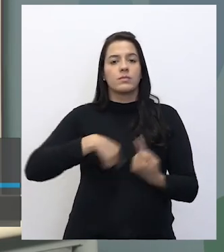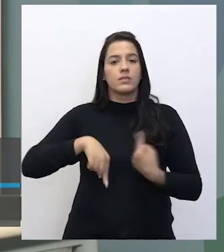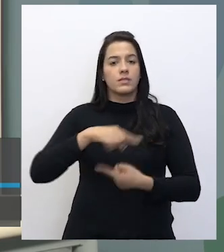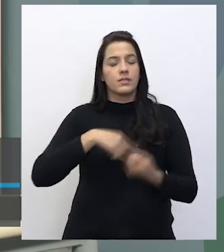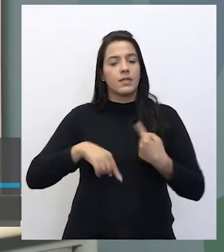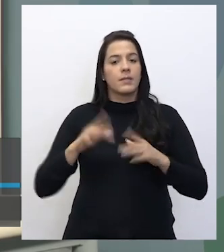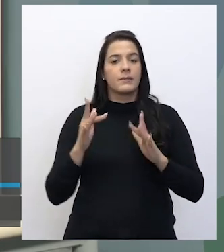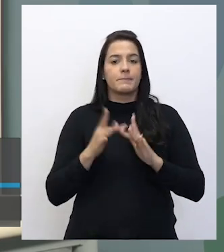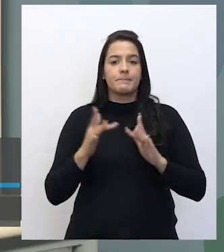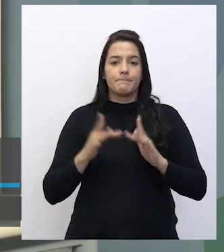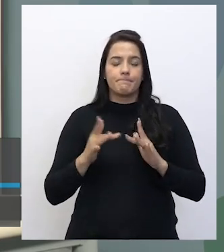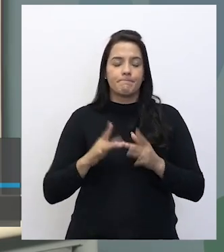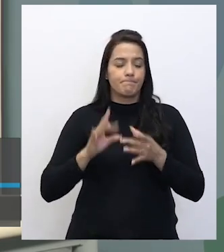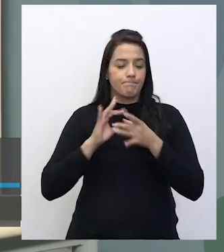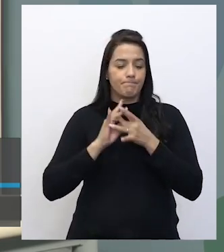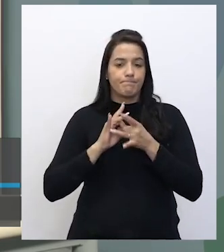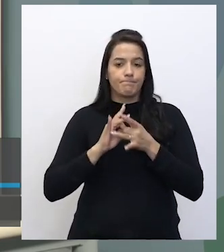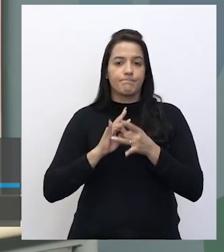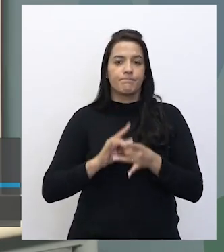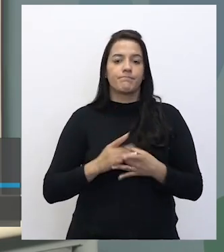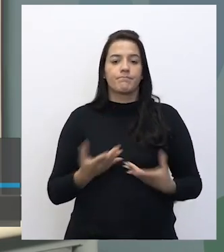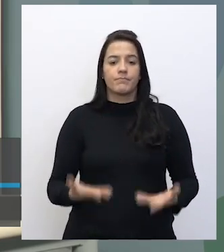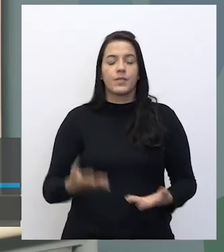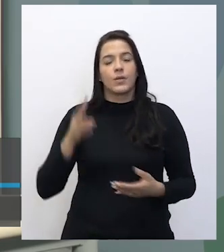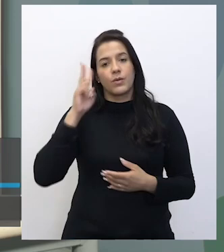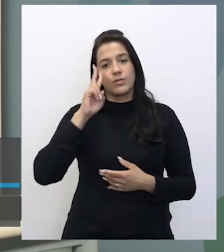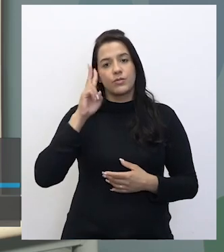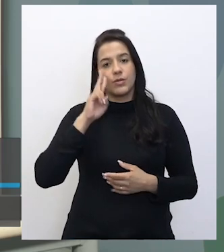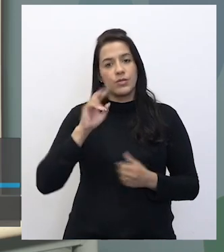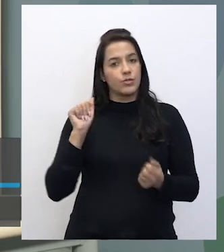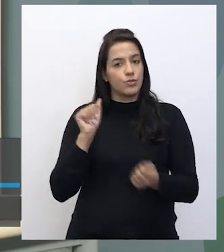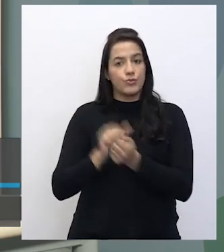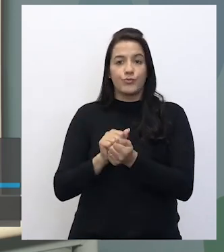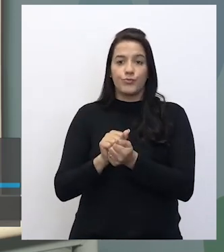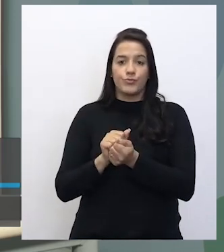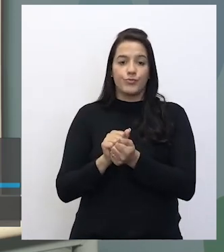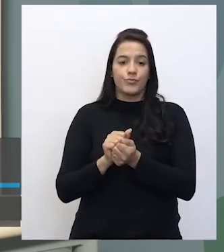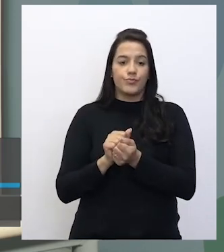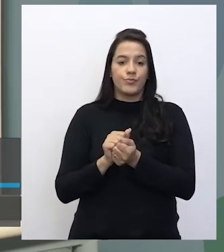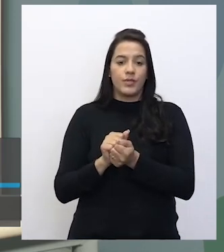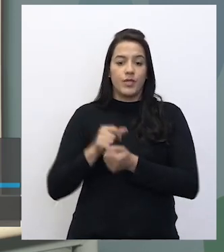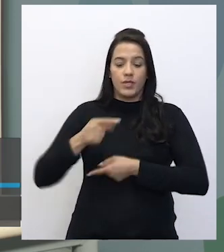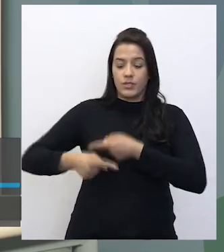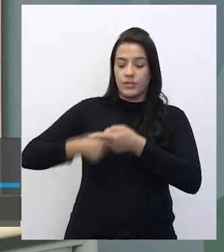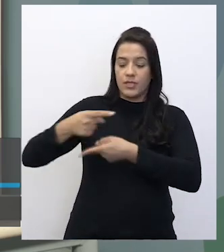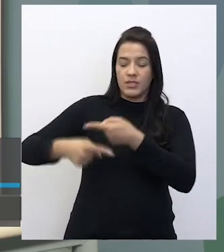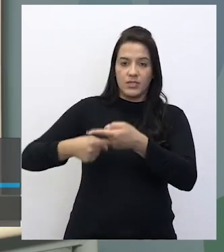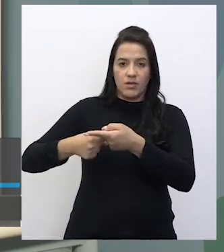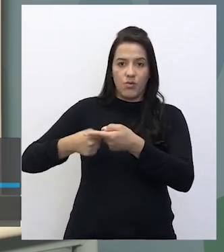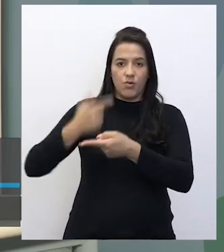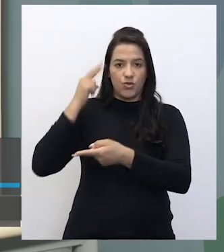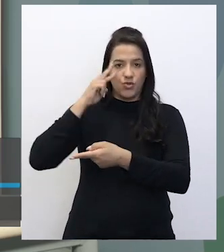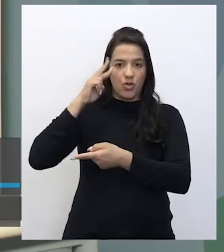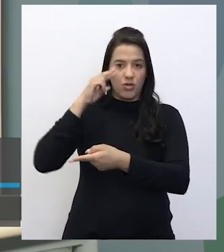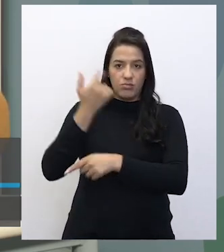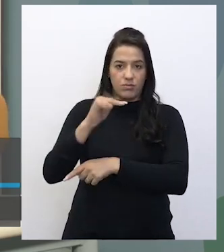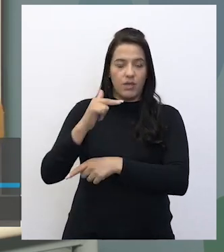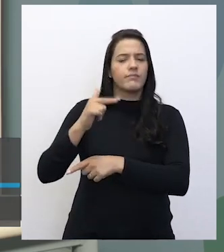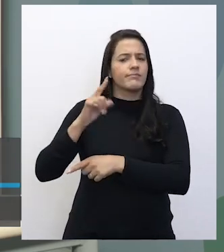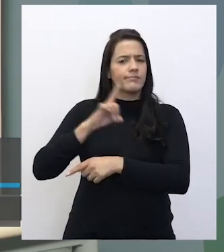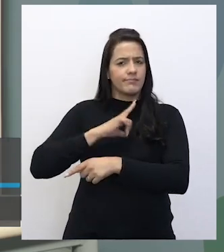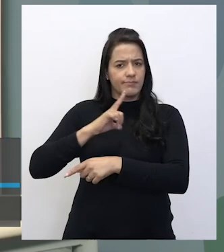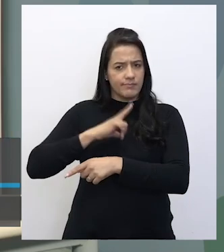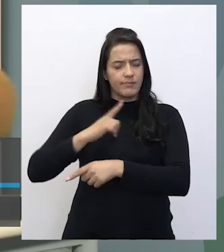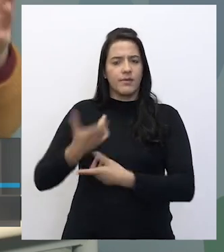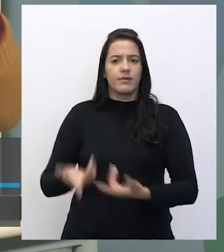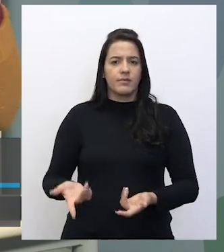íntima, imanente com a história, não é? Não existe tradição sem história, não existe tradição que